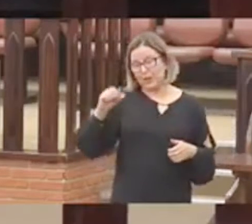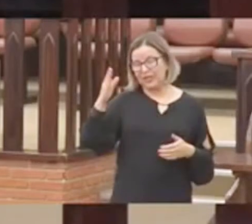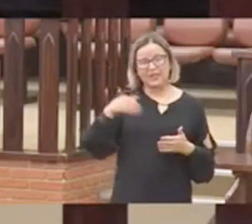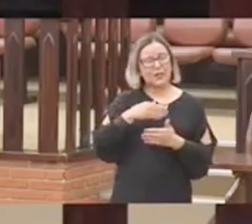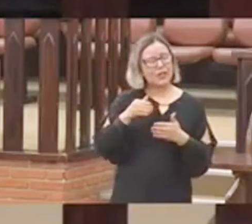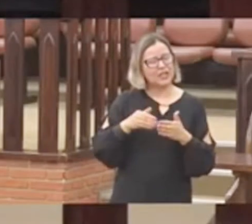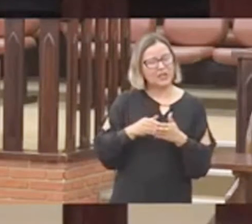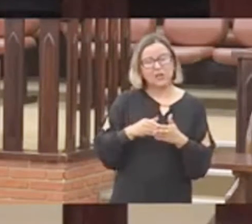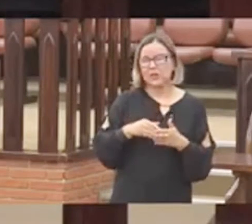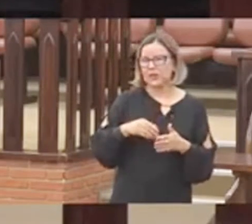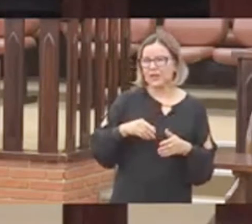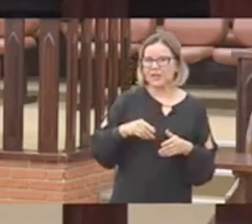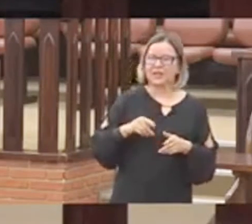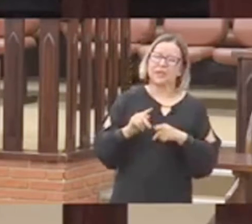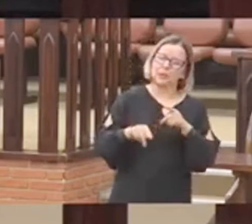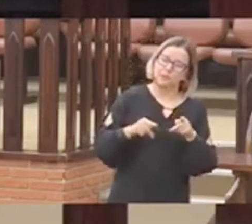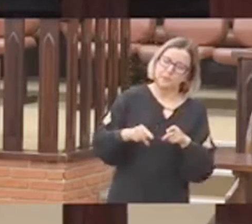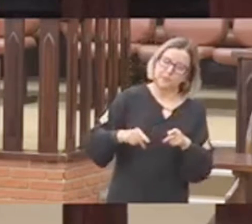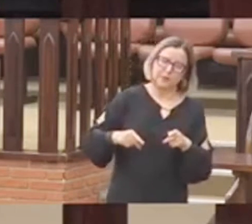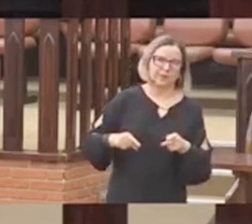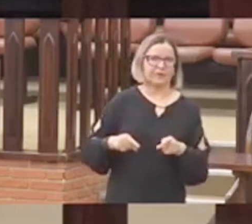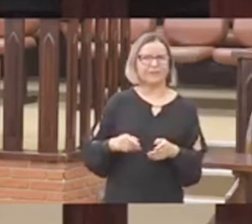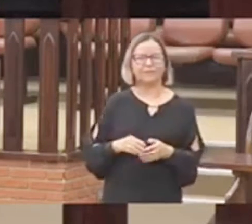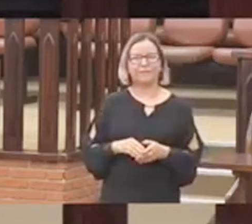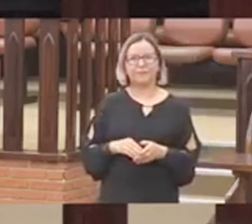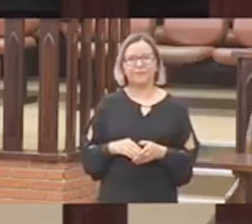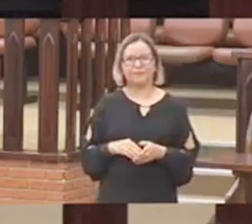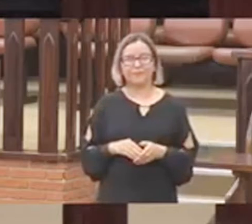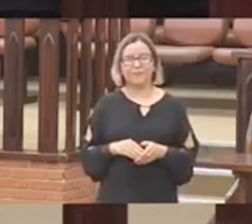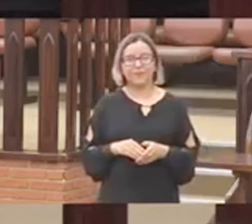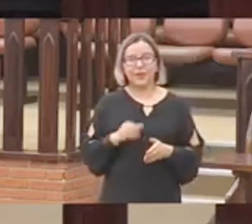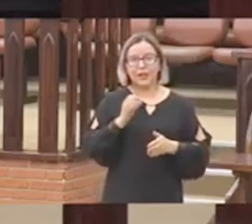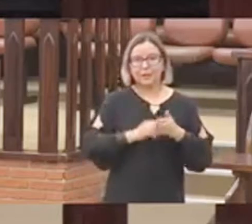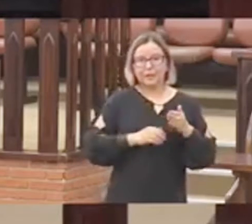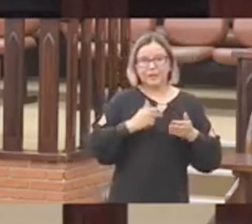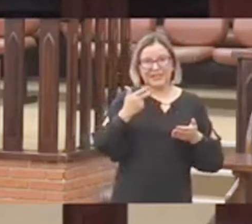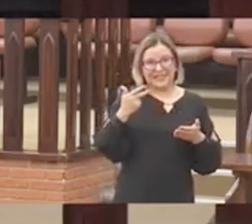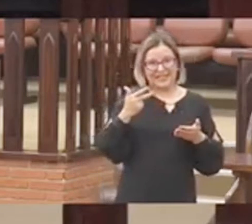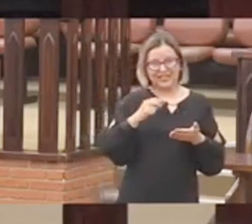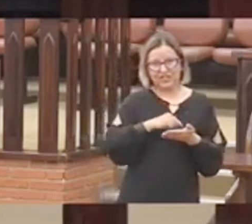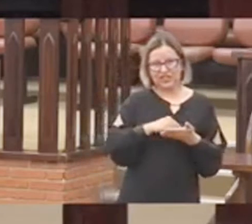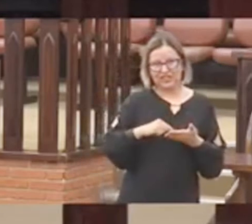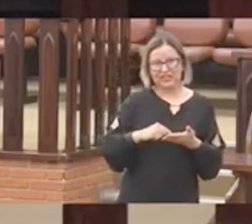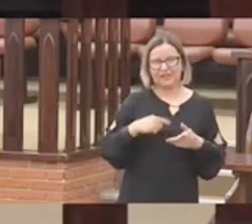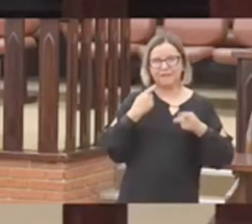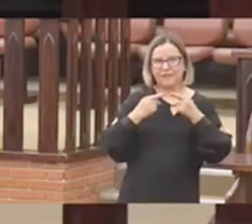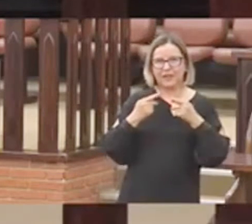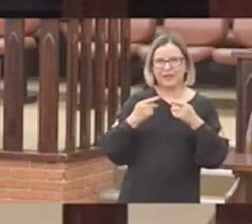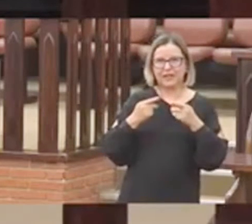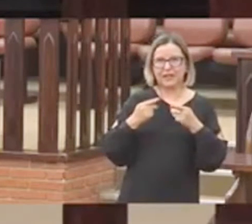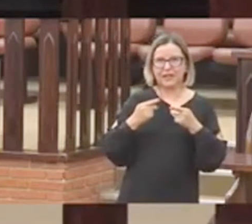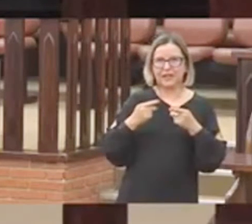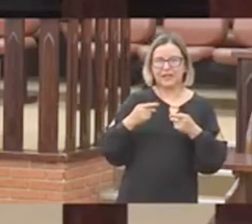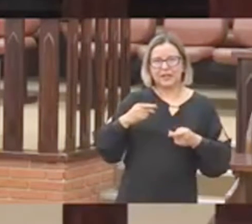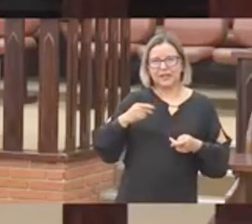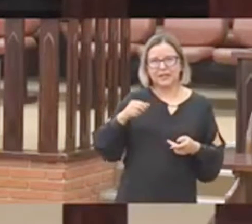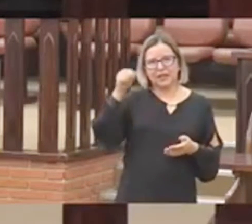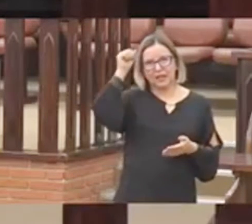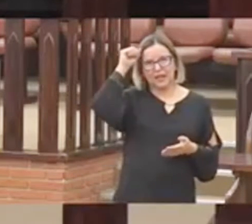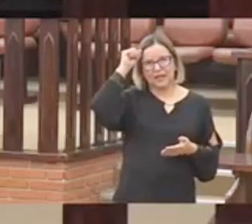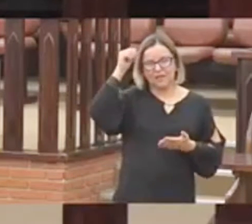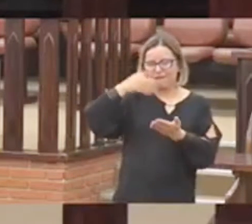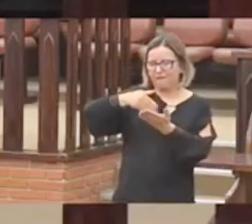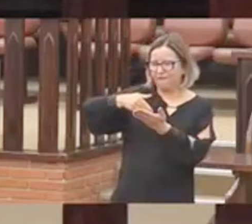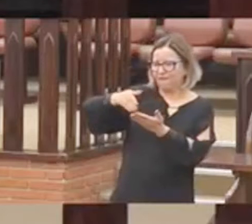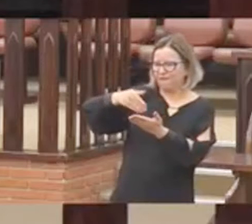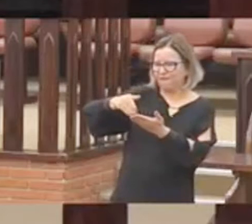Como consequência desse ato descrito no capítulo 3 de Gênesis, o homem foi lançado para fora do jardim do Éden,